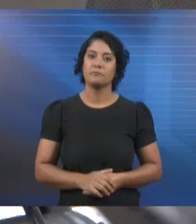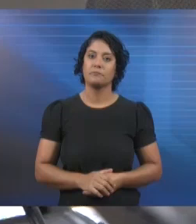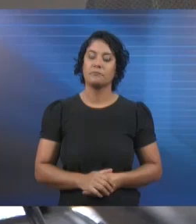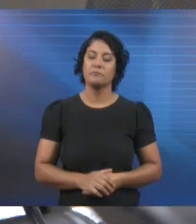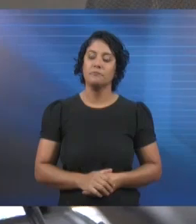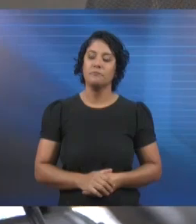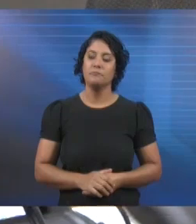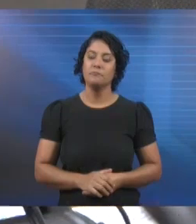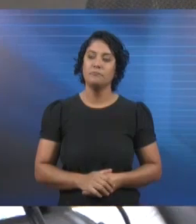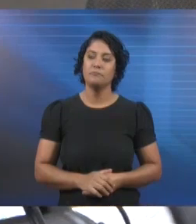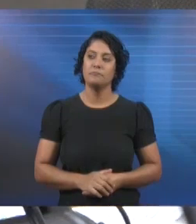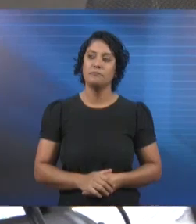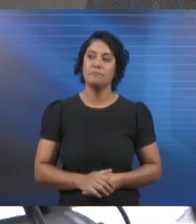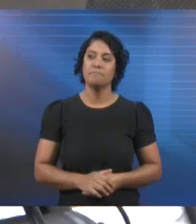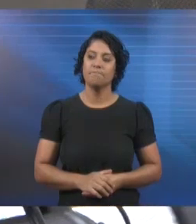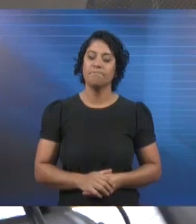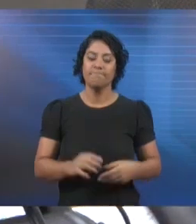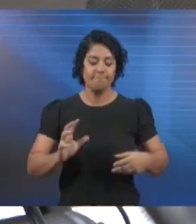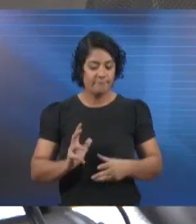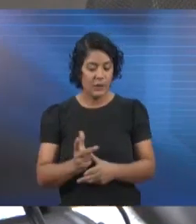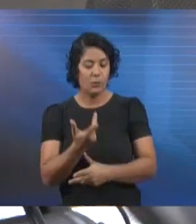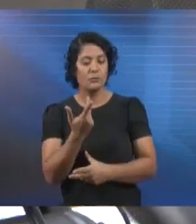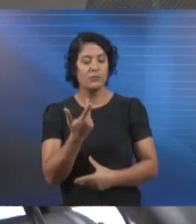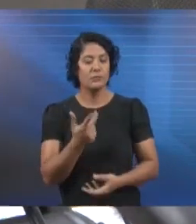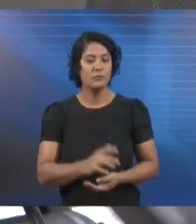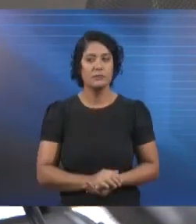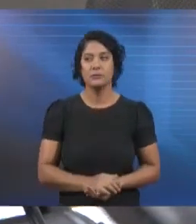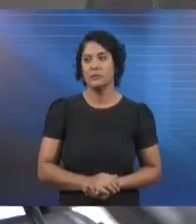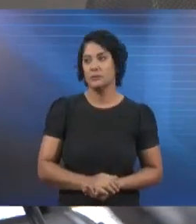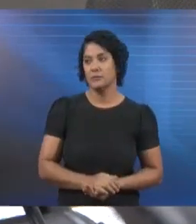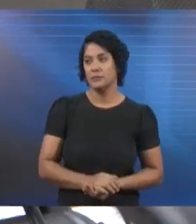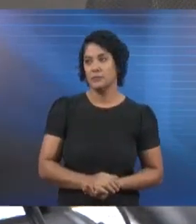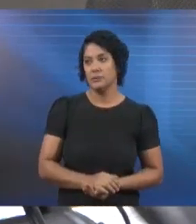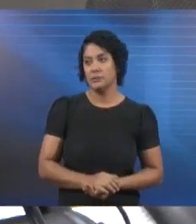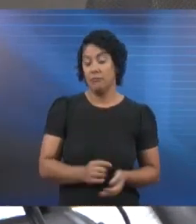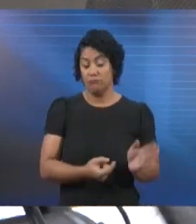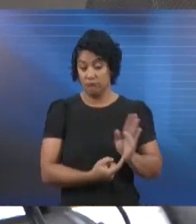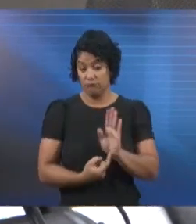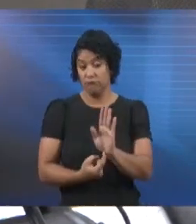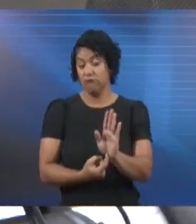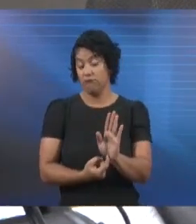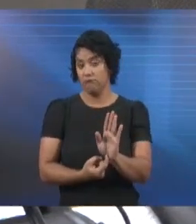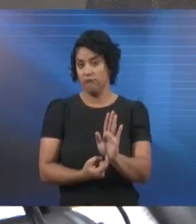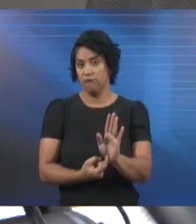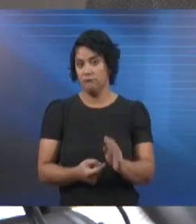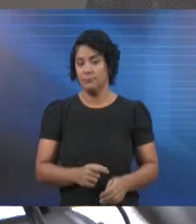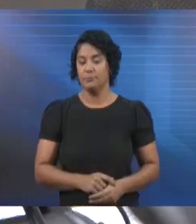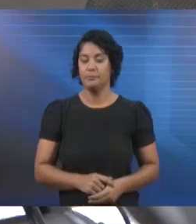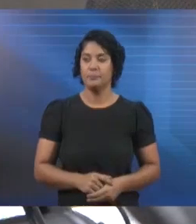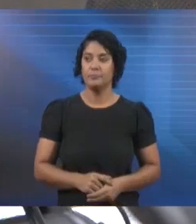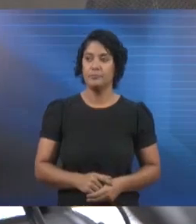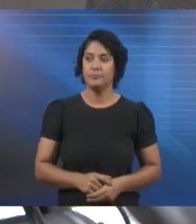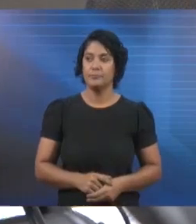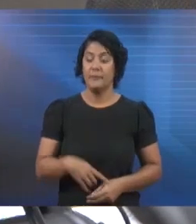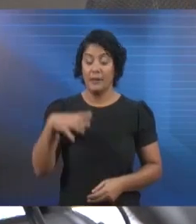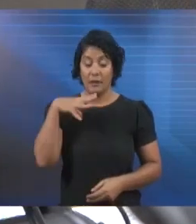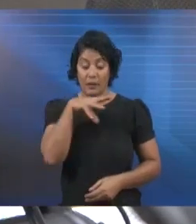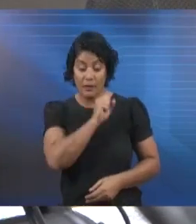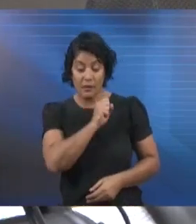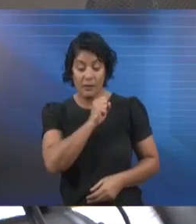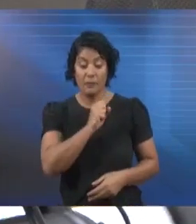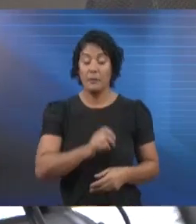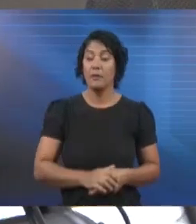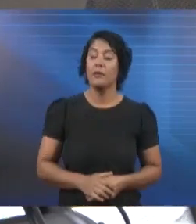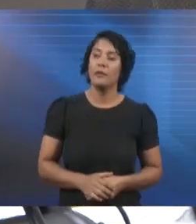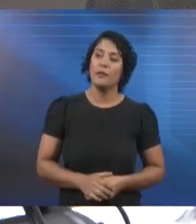está se atuando medida que está se apresentando ela rapidamente vai fazer